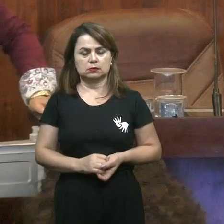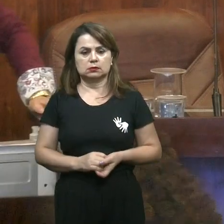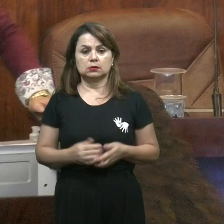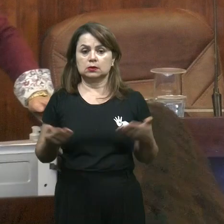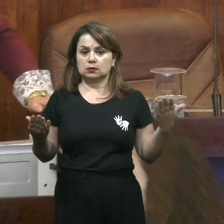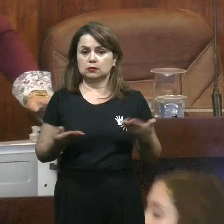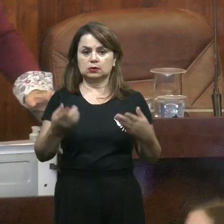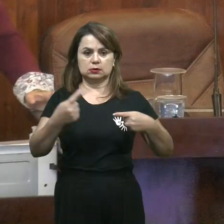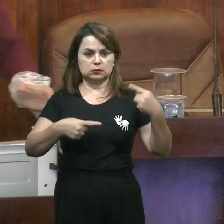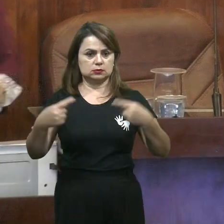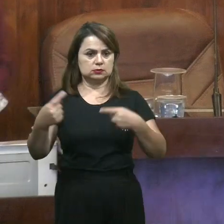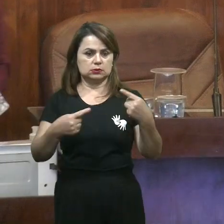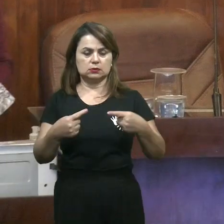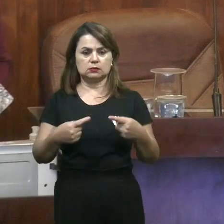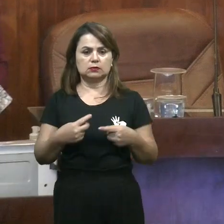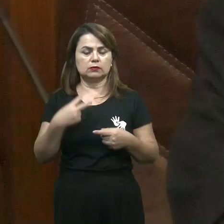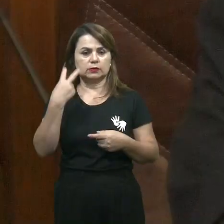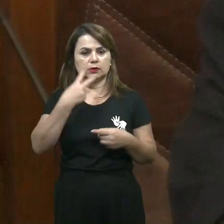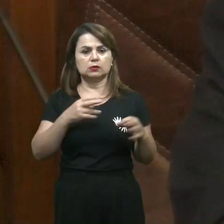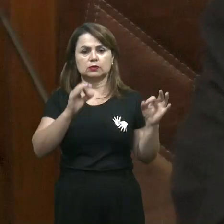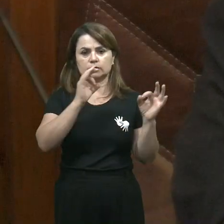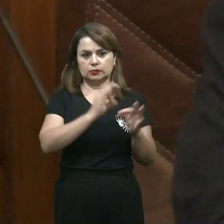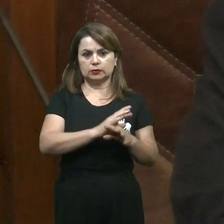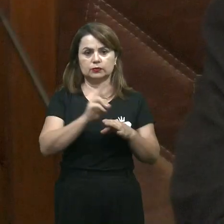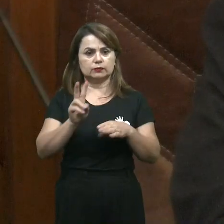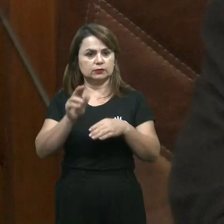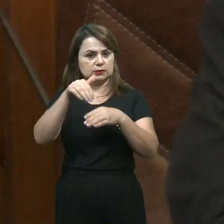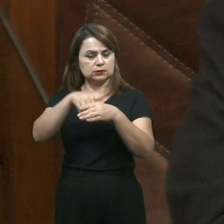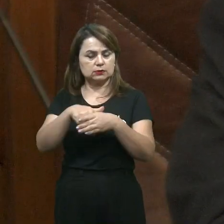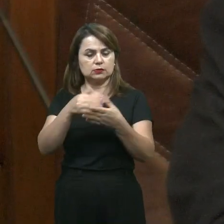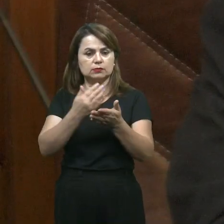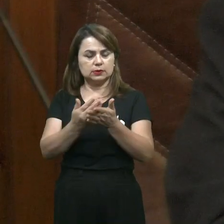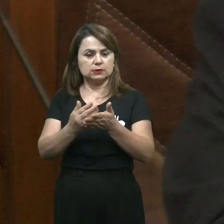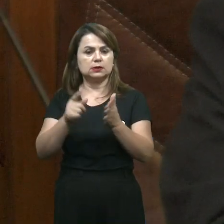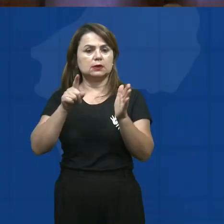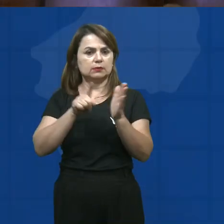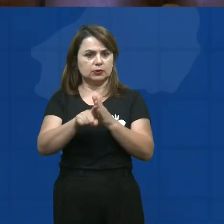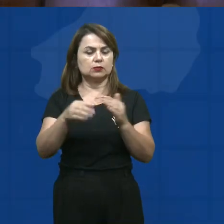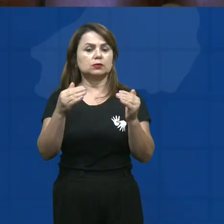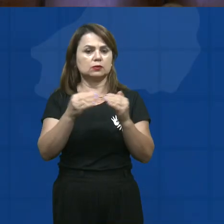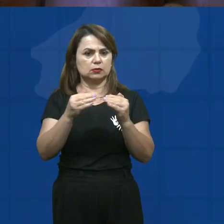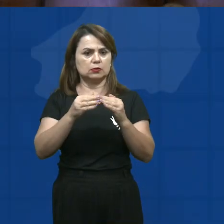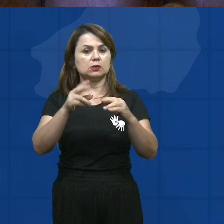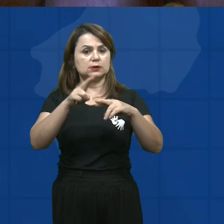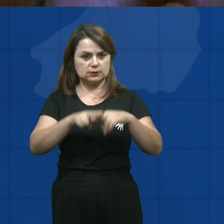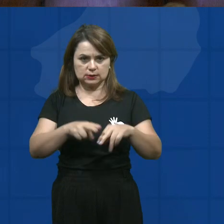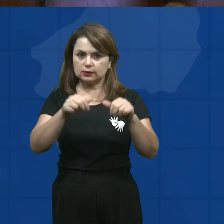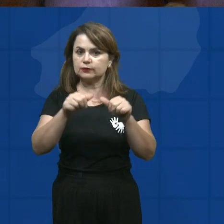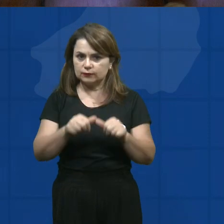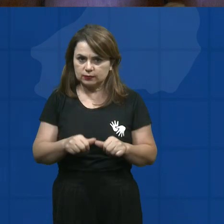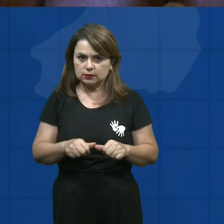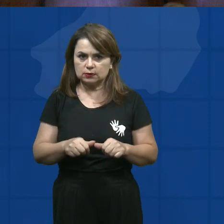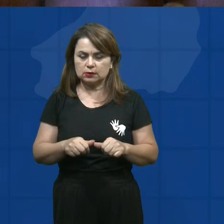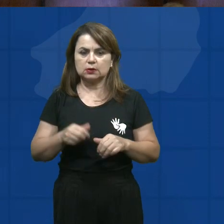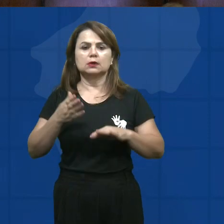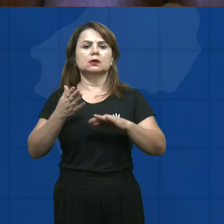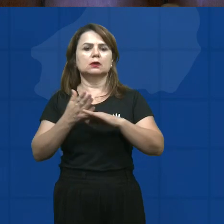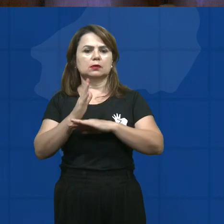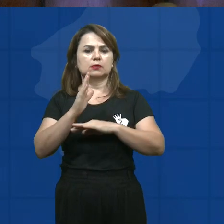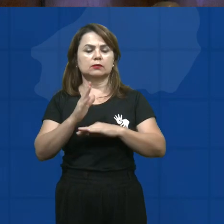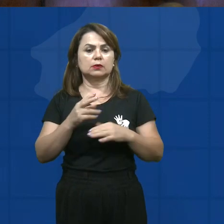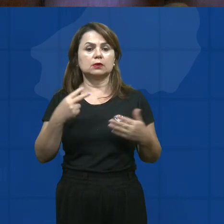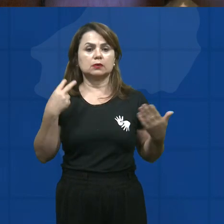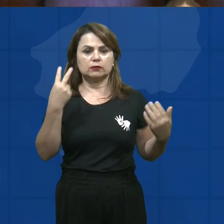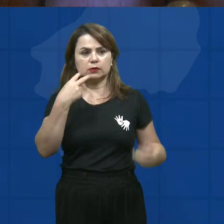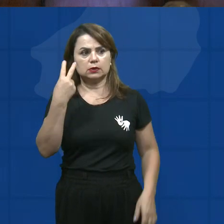Em discussão, requerimento, não havendo oradores inscritos, está em discussão, está em votação. Os oradores que estão favoráveis, permaneçam como se encontra, aprovado. Convido a gente a gerar o Júnior